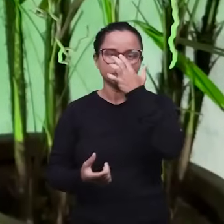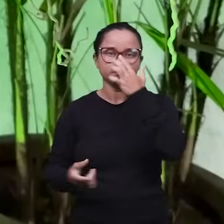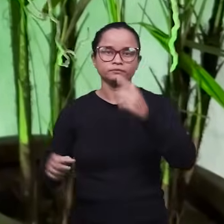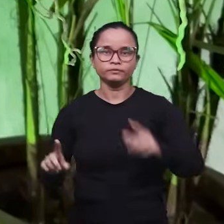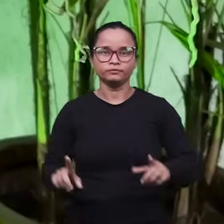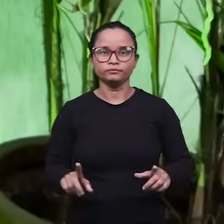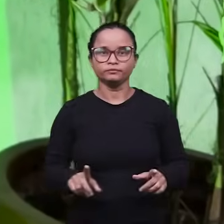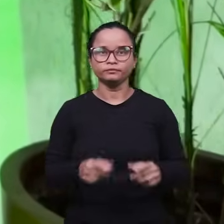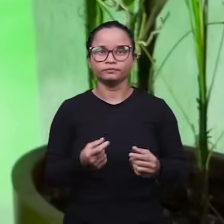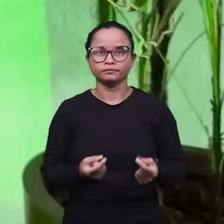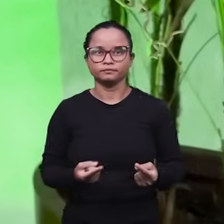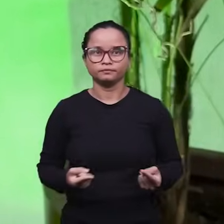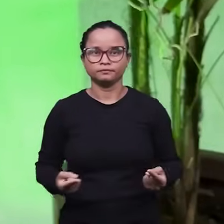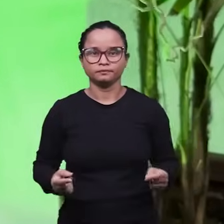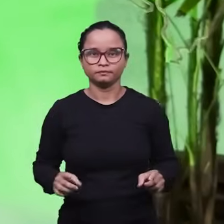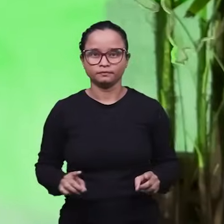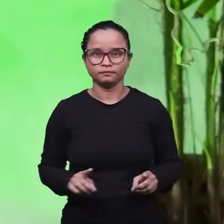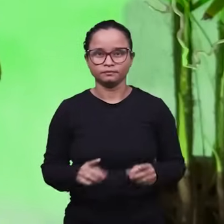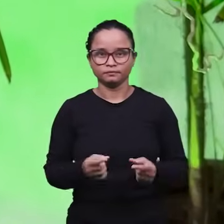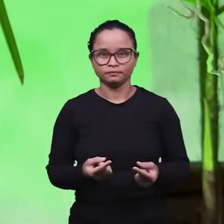libertar.